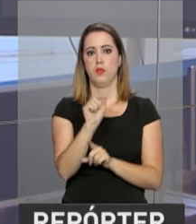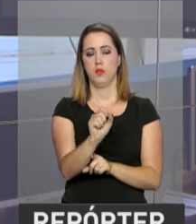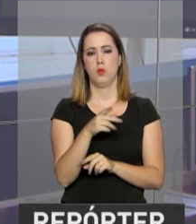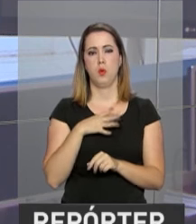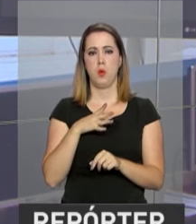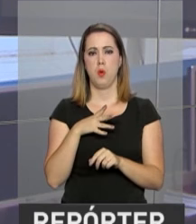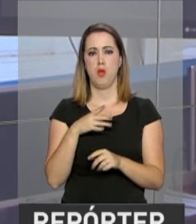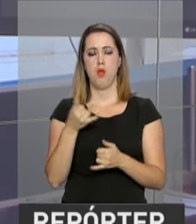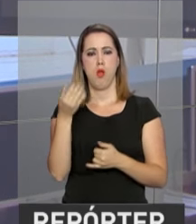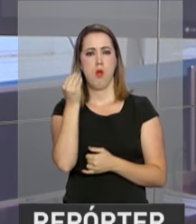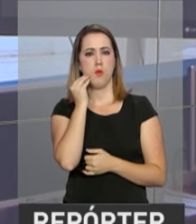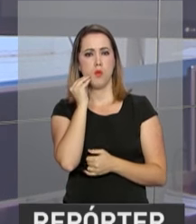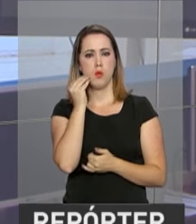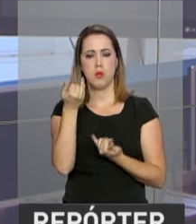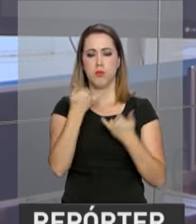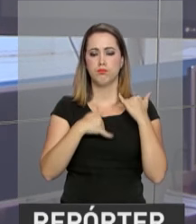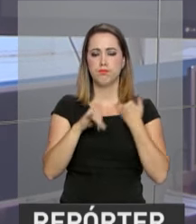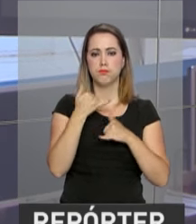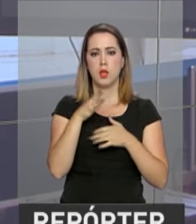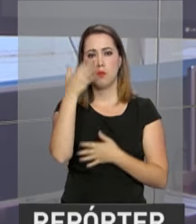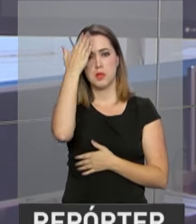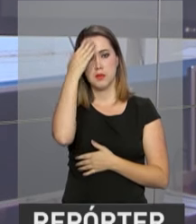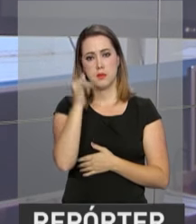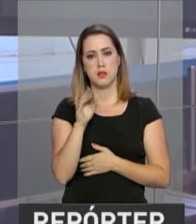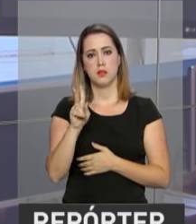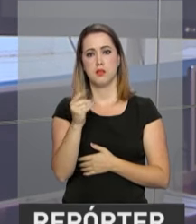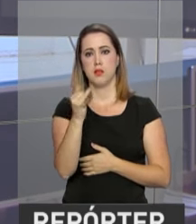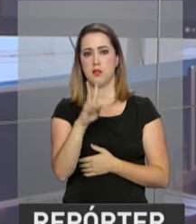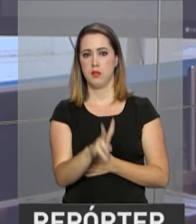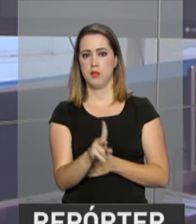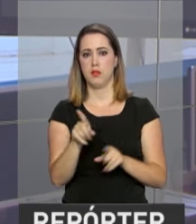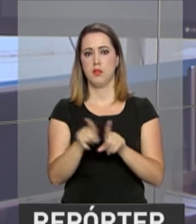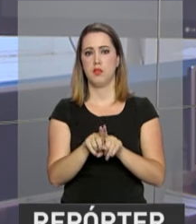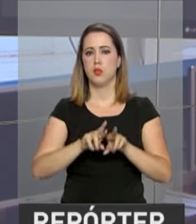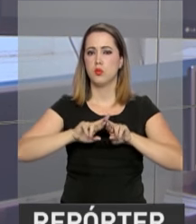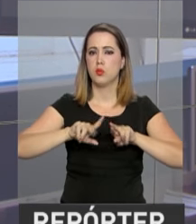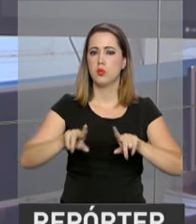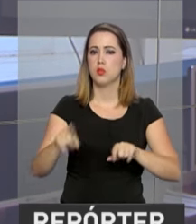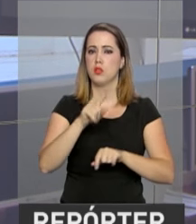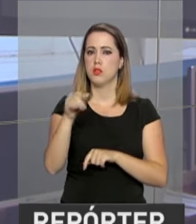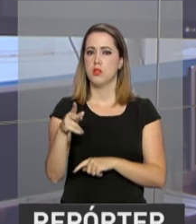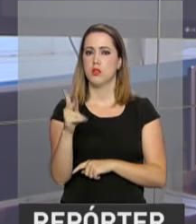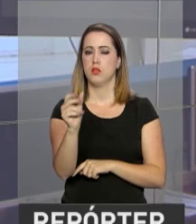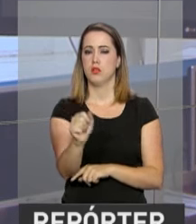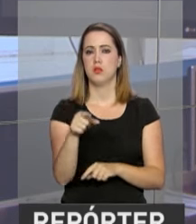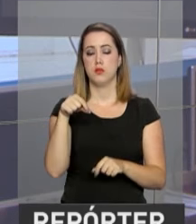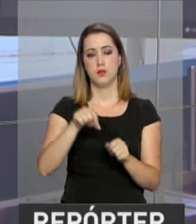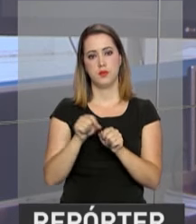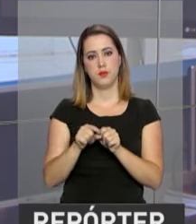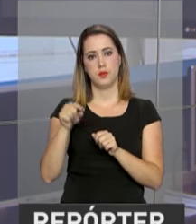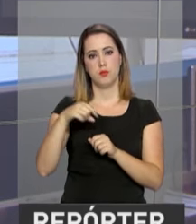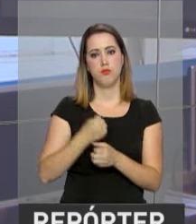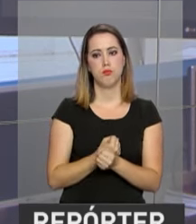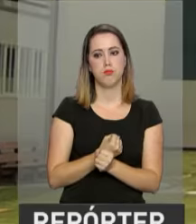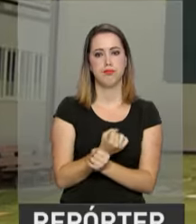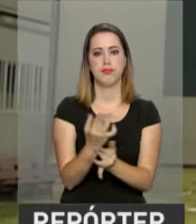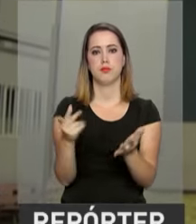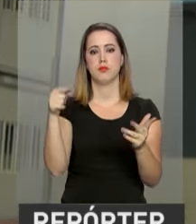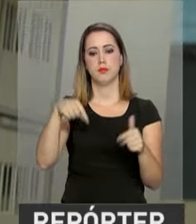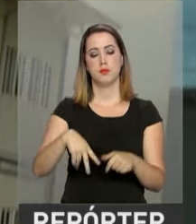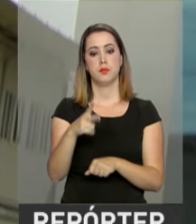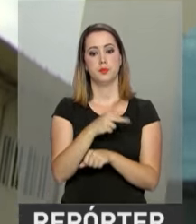doenças como hiv hepatite música vírus vão ser fabricados em larga escala no país